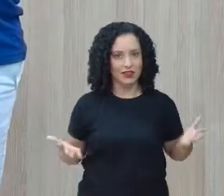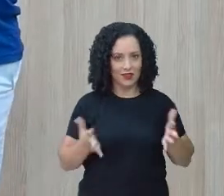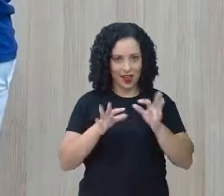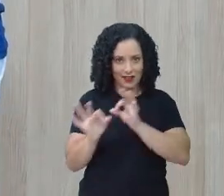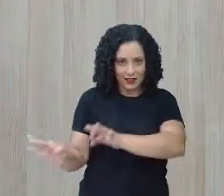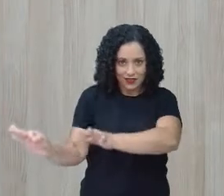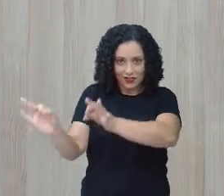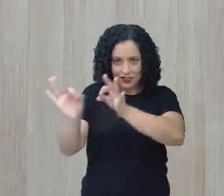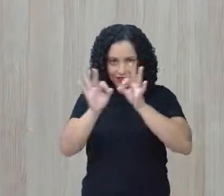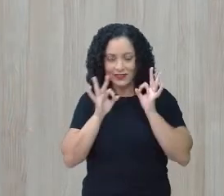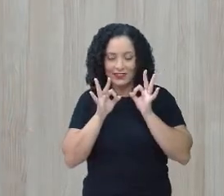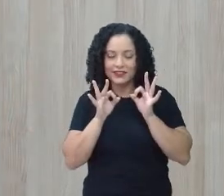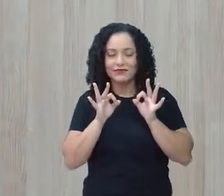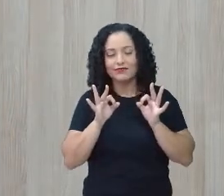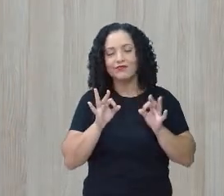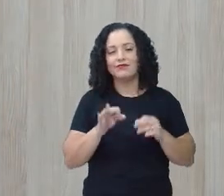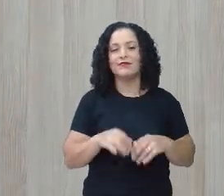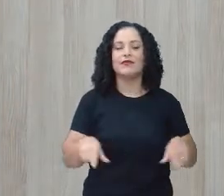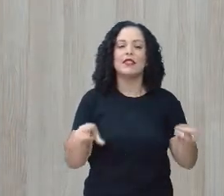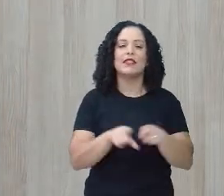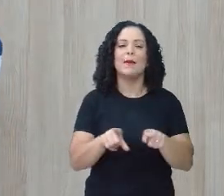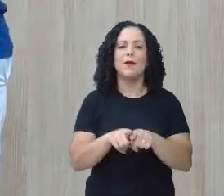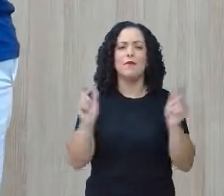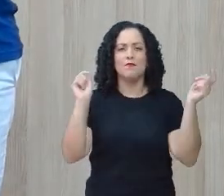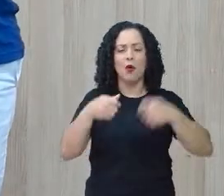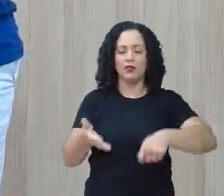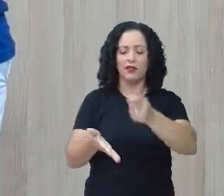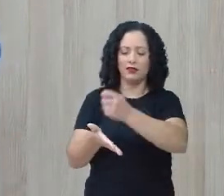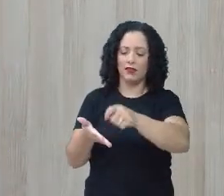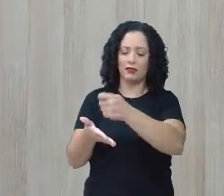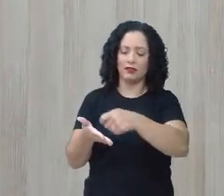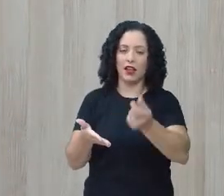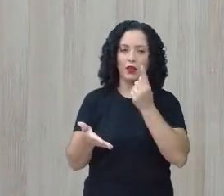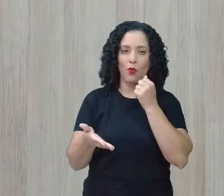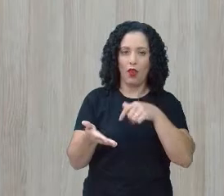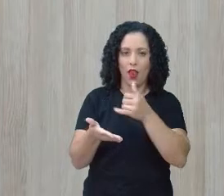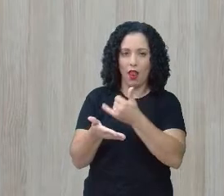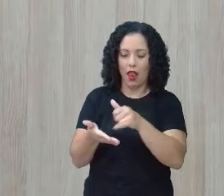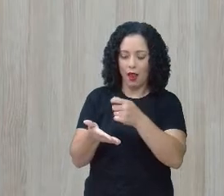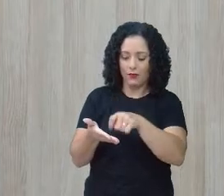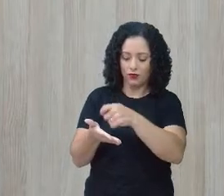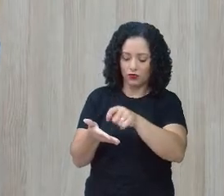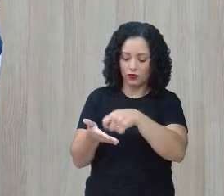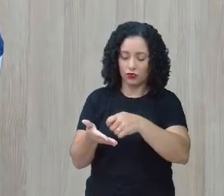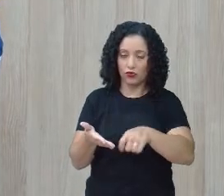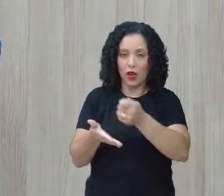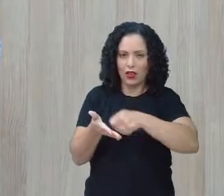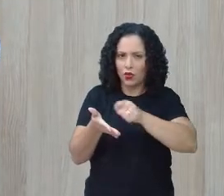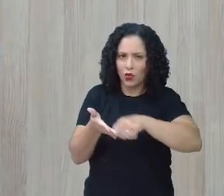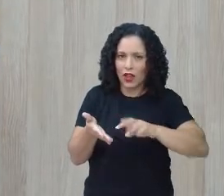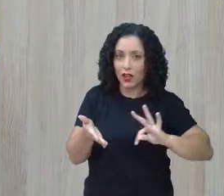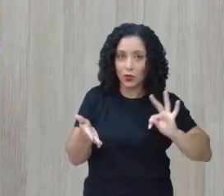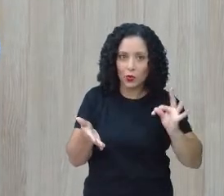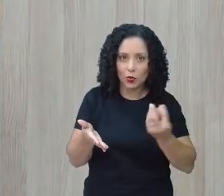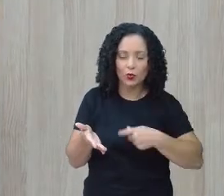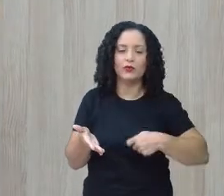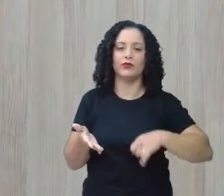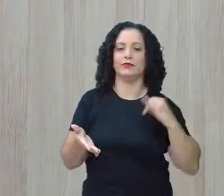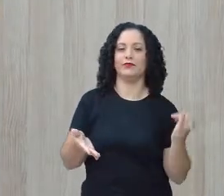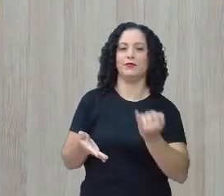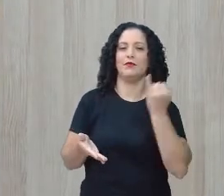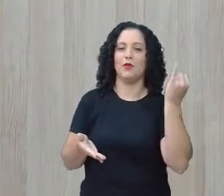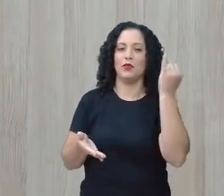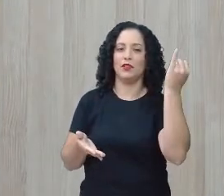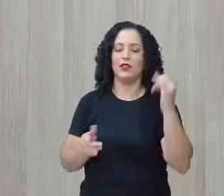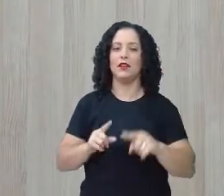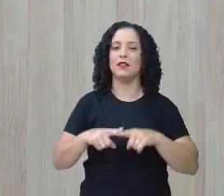aí, se você quiser, pega aí um caderno, um lápis para anotar aquilo que foi interessante, né, que mais lhe chamar a atenção, mas se